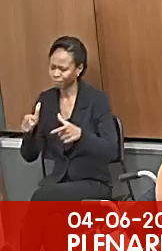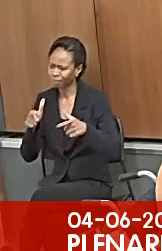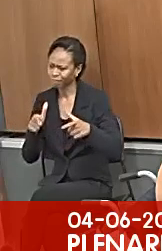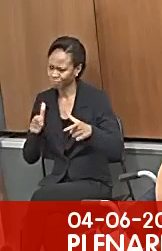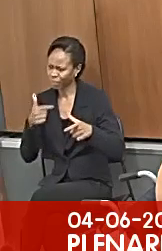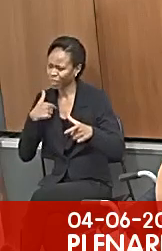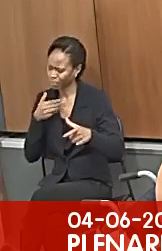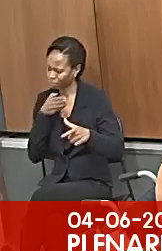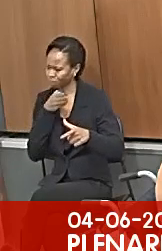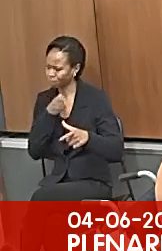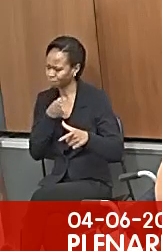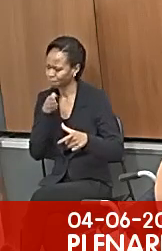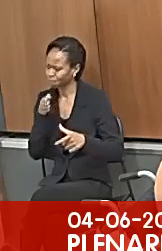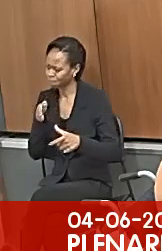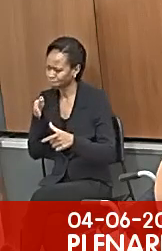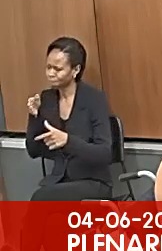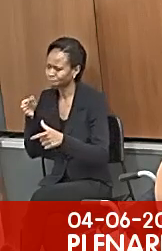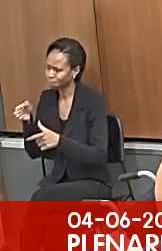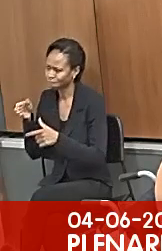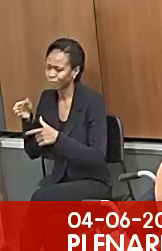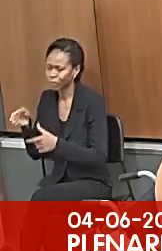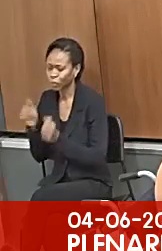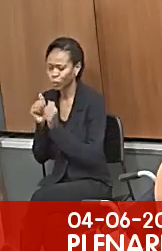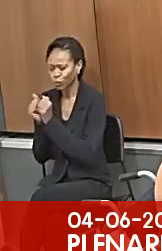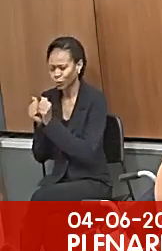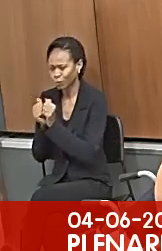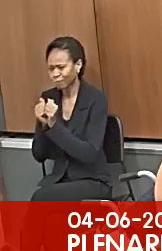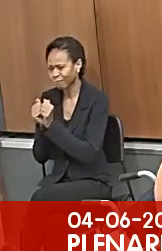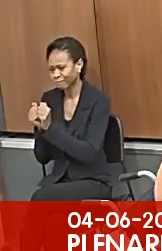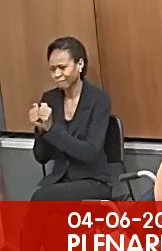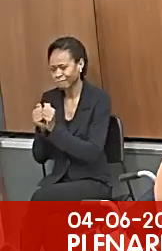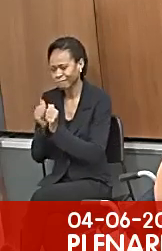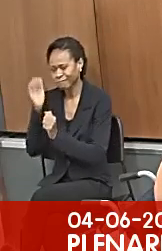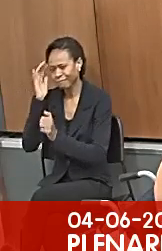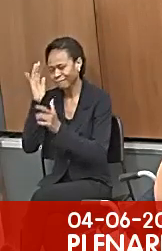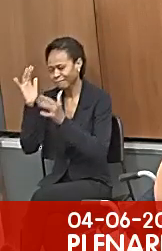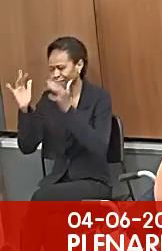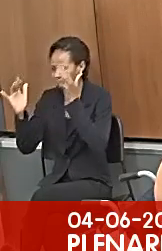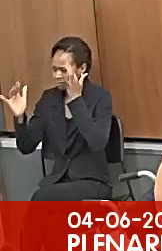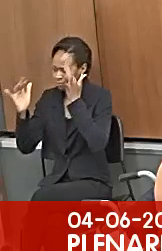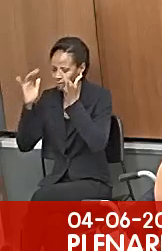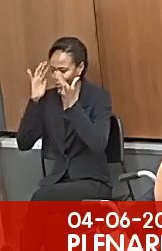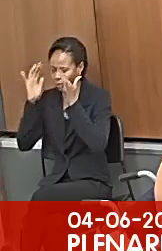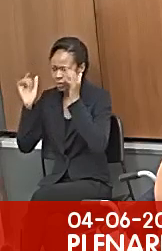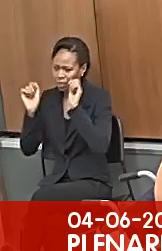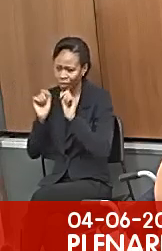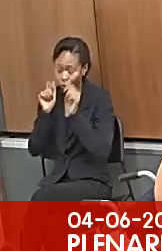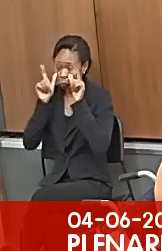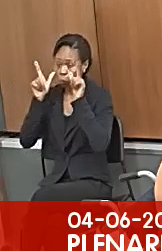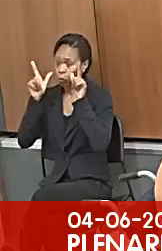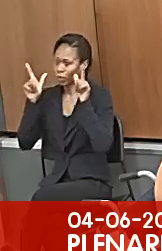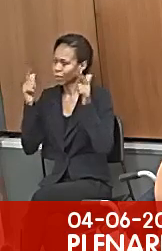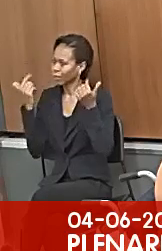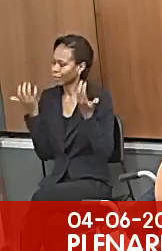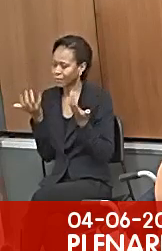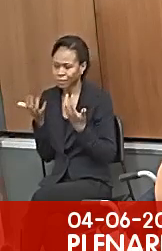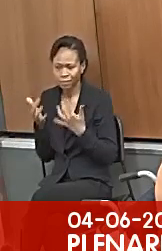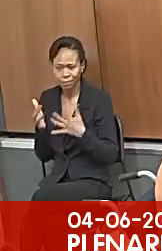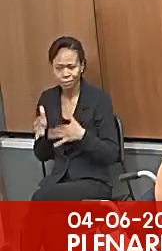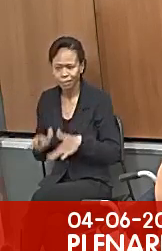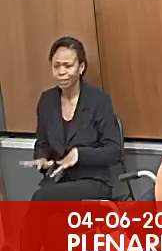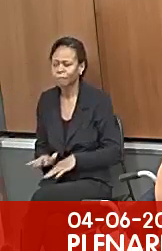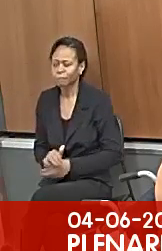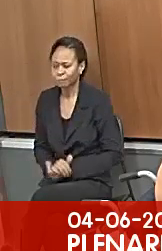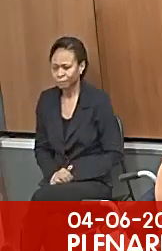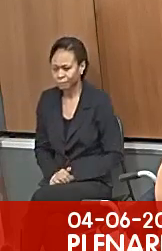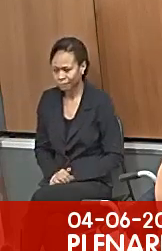lugar. Se estar com você for um sonho, eu não quero acordar.